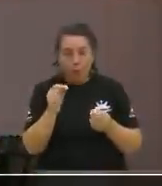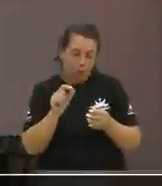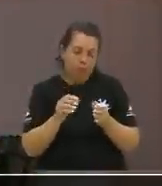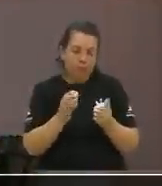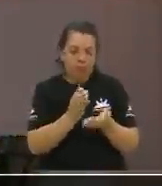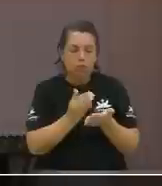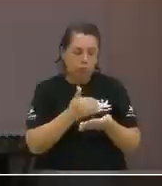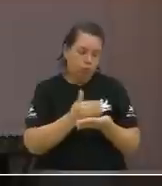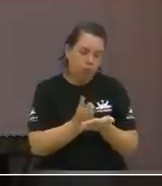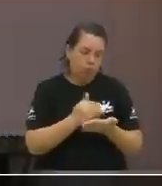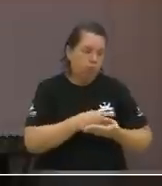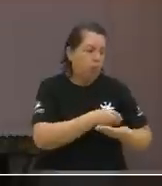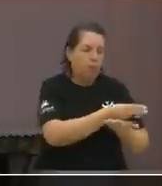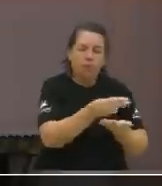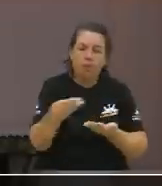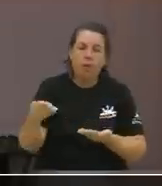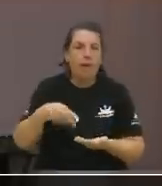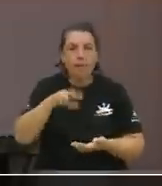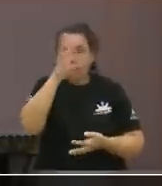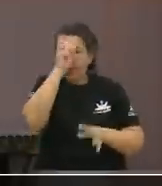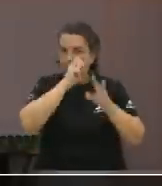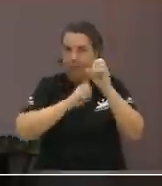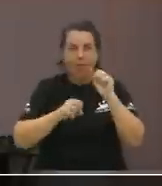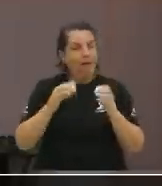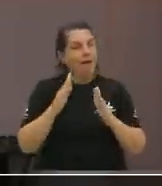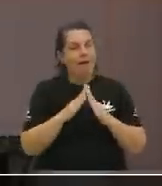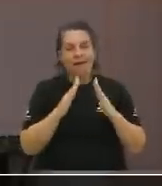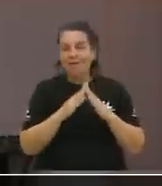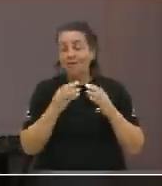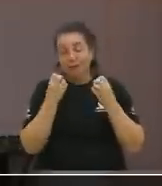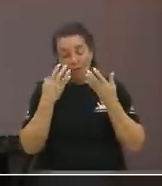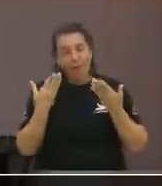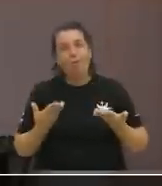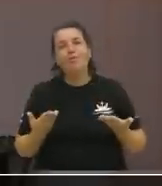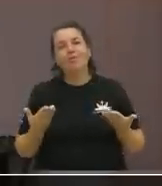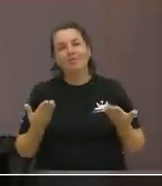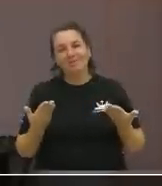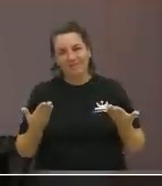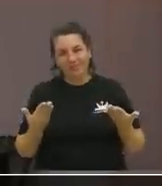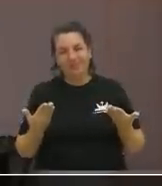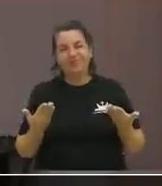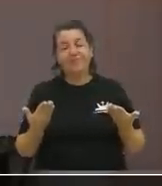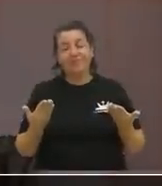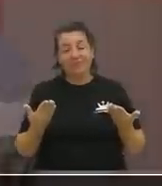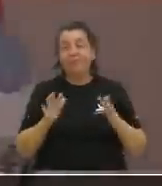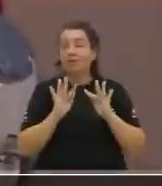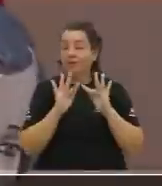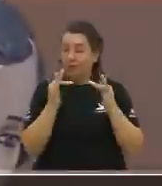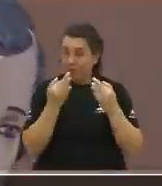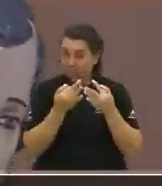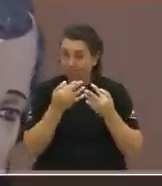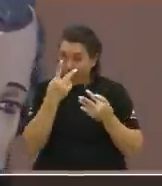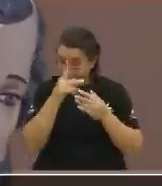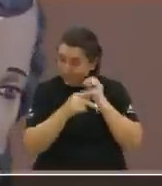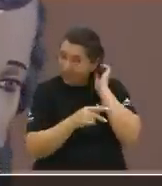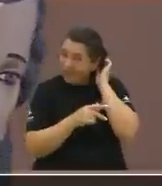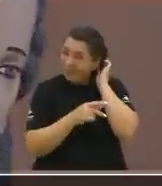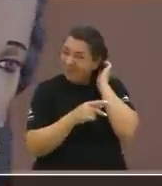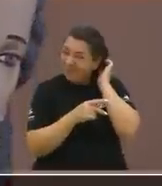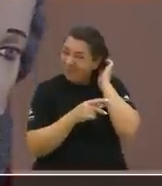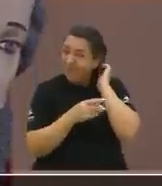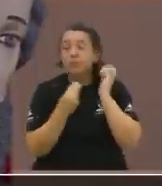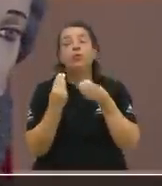Isso se aprende em casa, a ser generoso. E a família tua, como